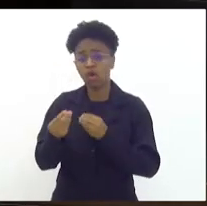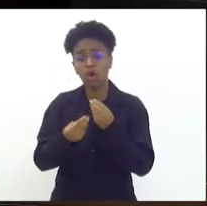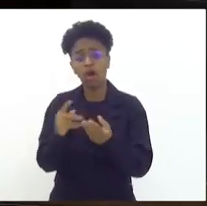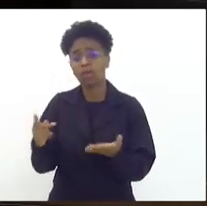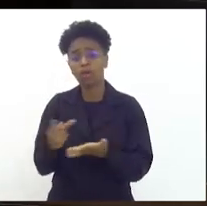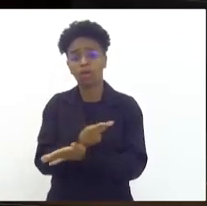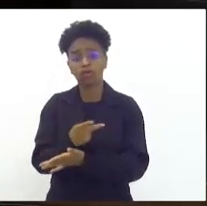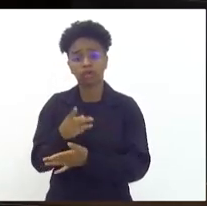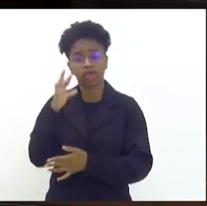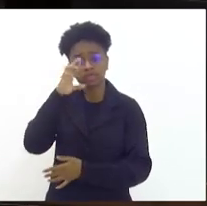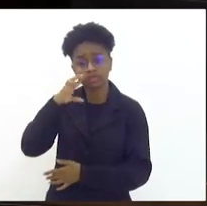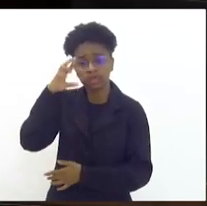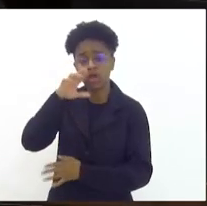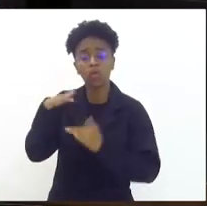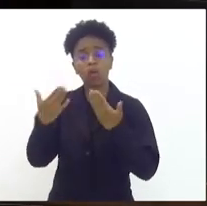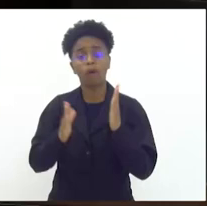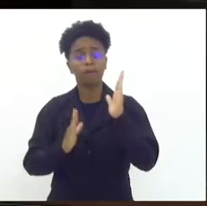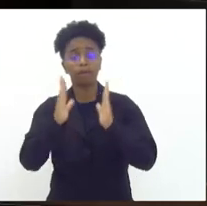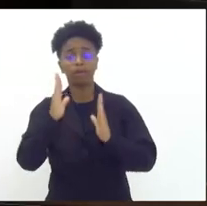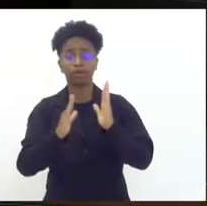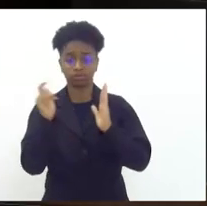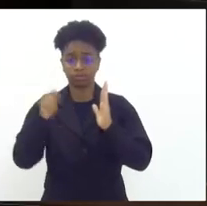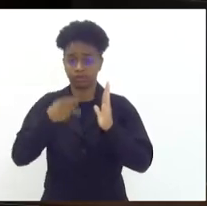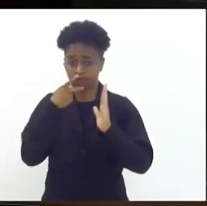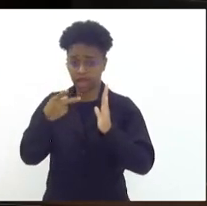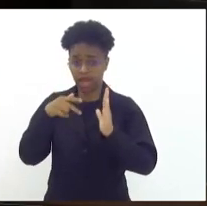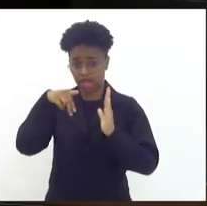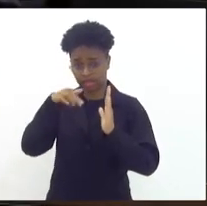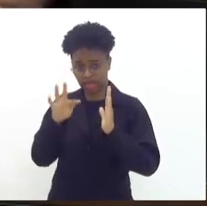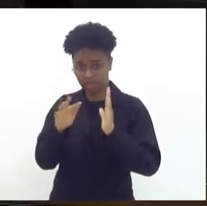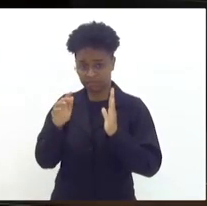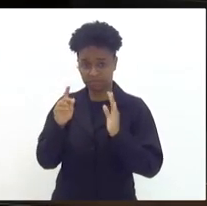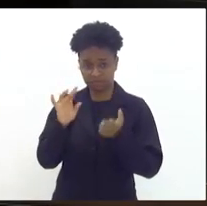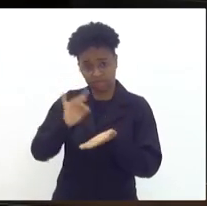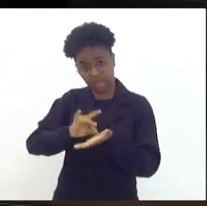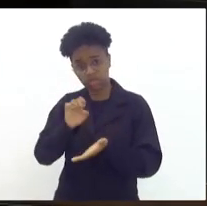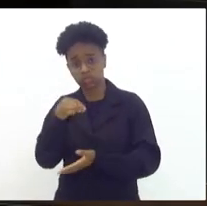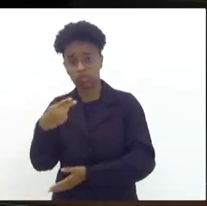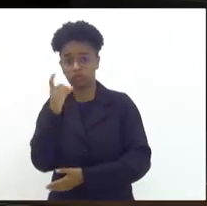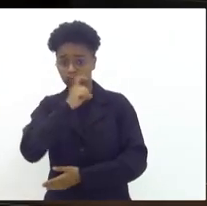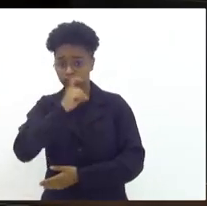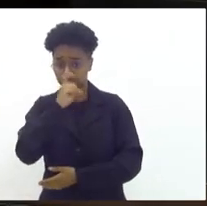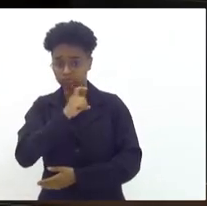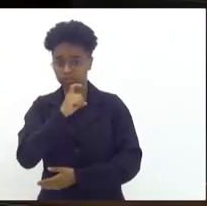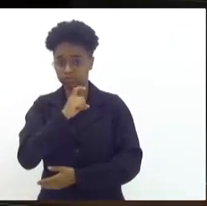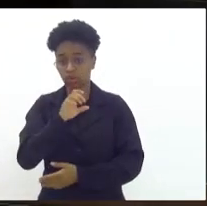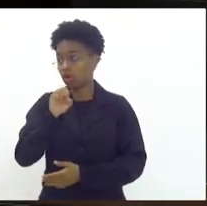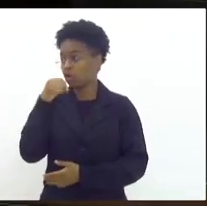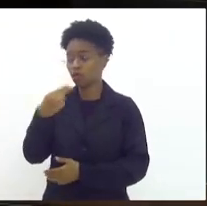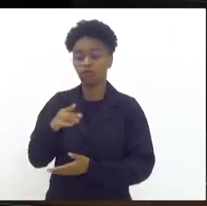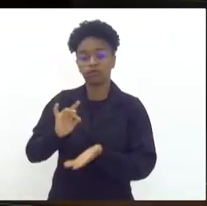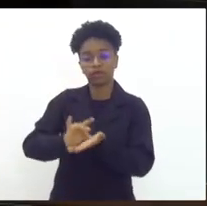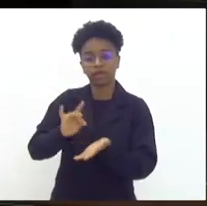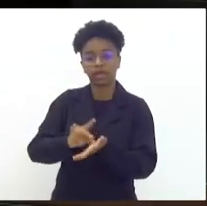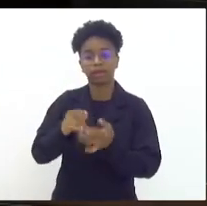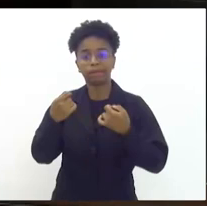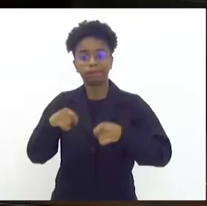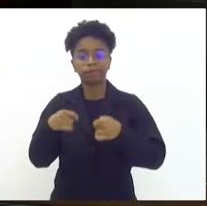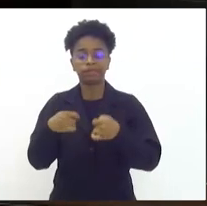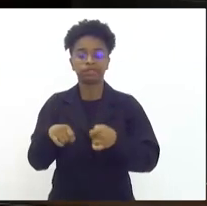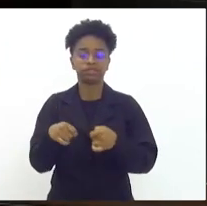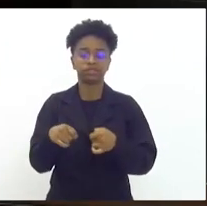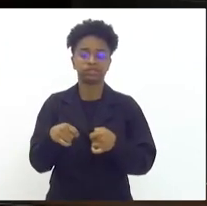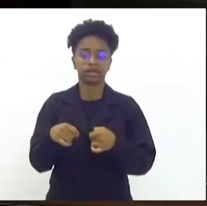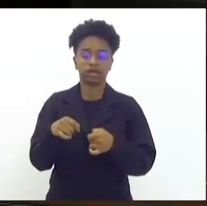se dar essa fiscalização qual o prazo para dizer se aquela nota fiscal é fraudada ou se ela de fato deve gerar